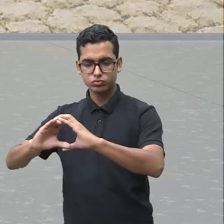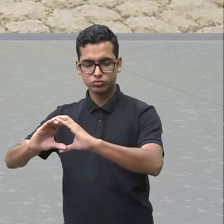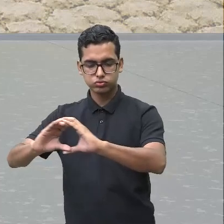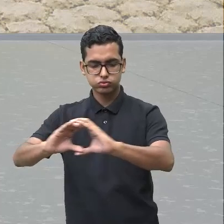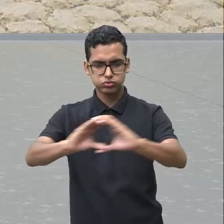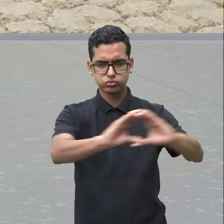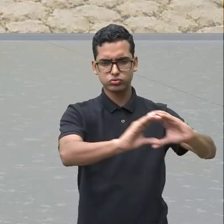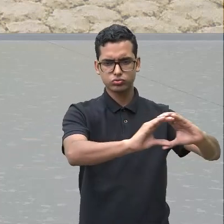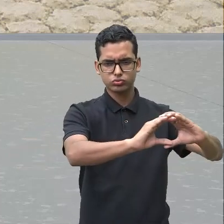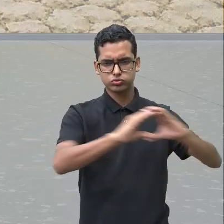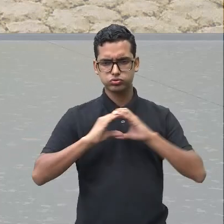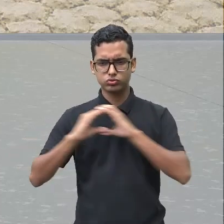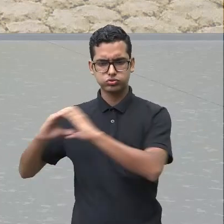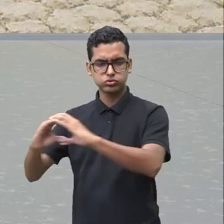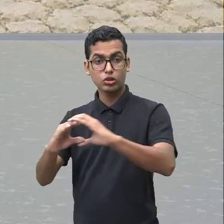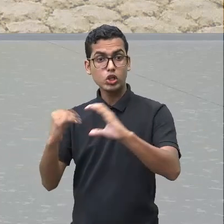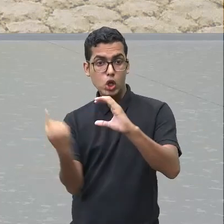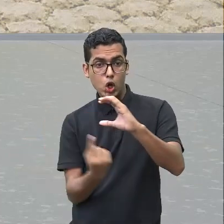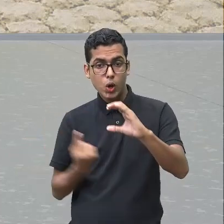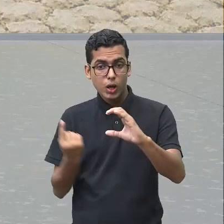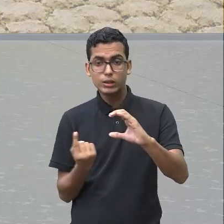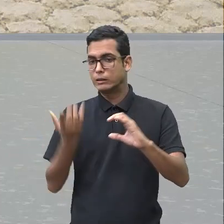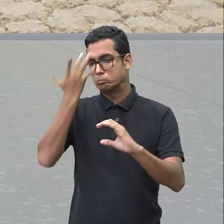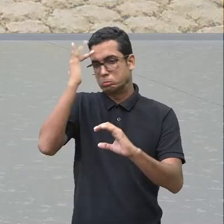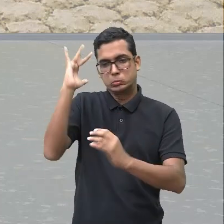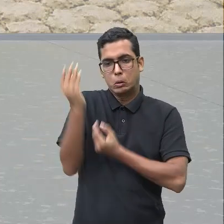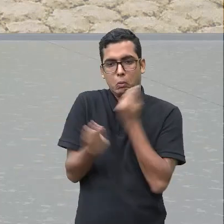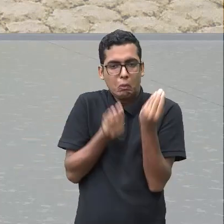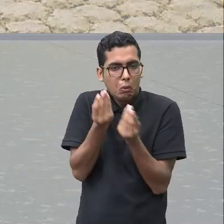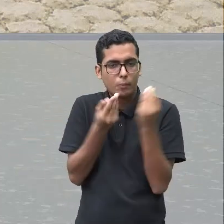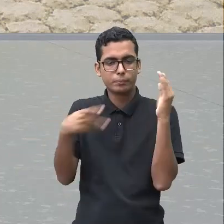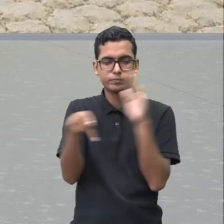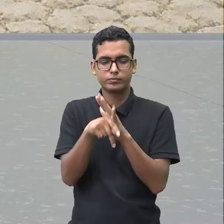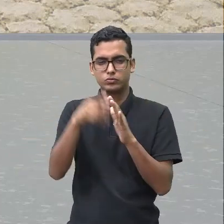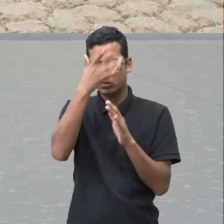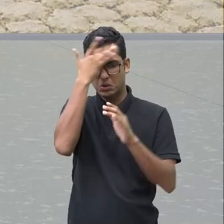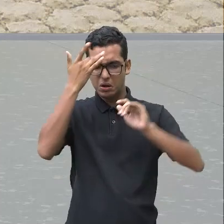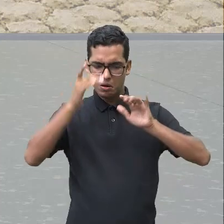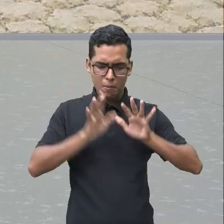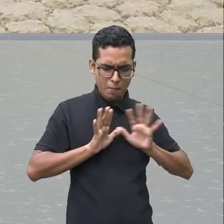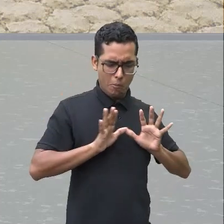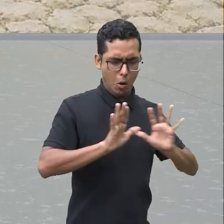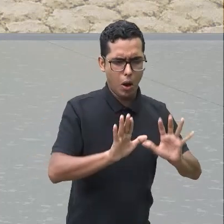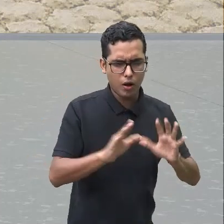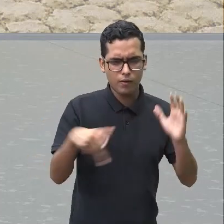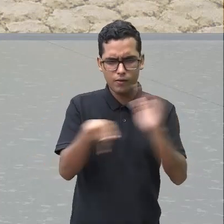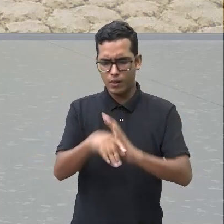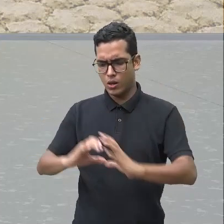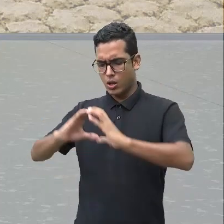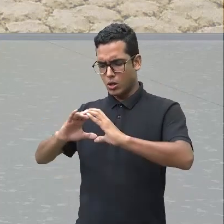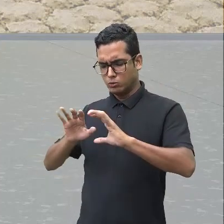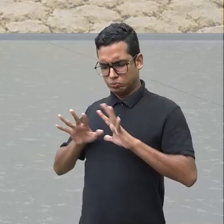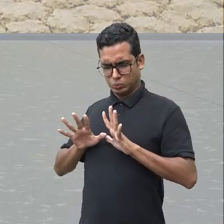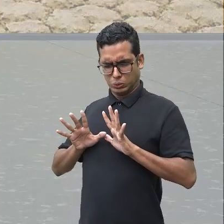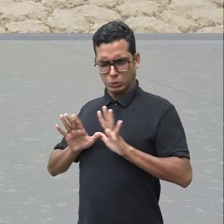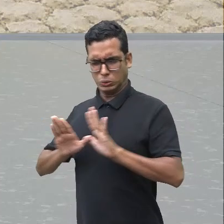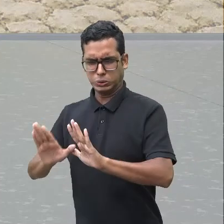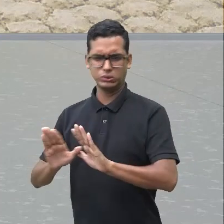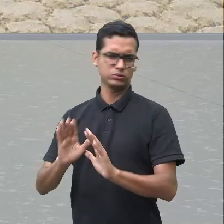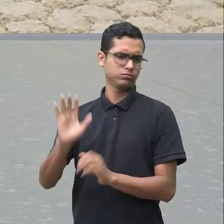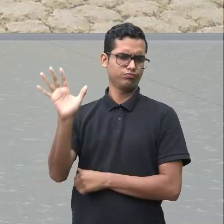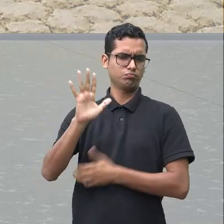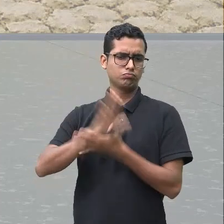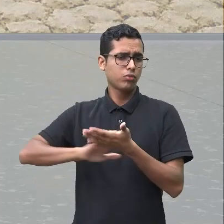ninguém sabe o que acontece, porque ninguém vai lá e mexe, ninguém... Mas tem uma explicação, vou mostrar para vocês. Aqui, ó,